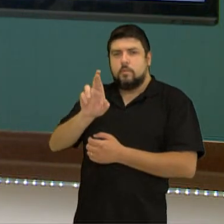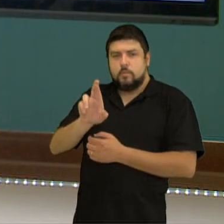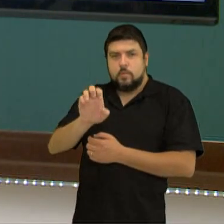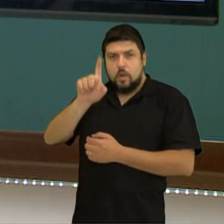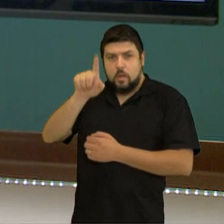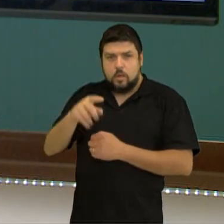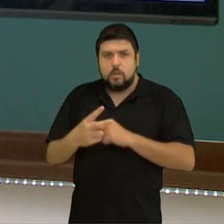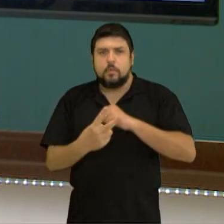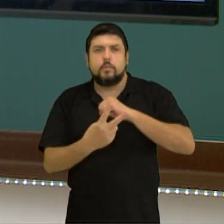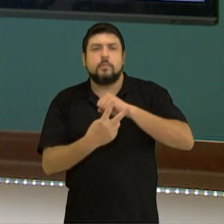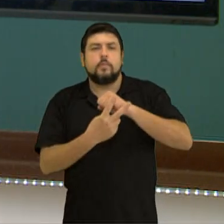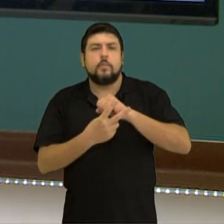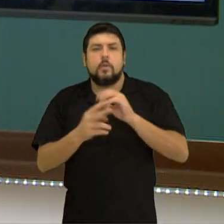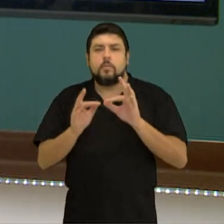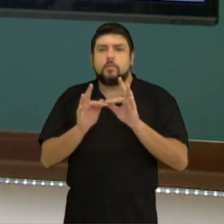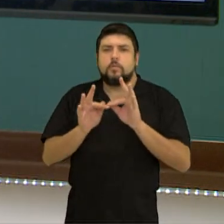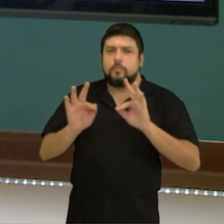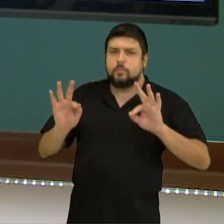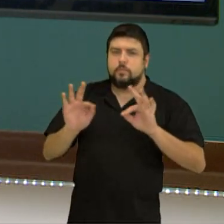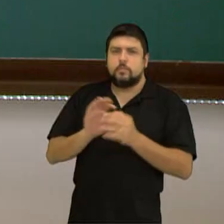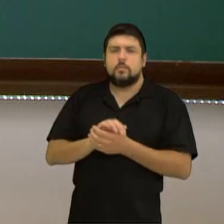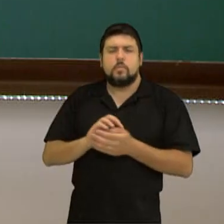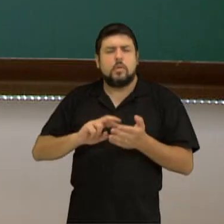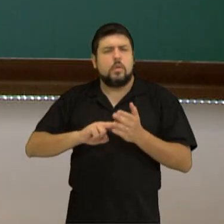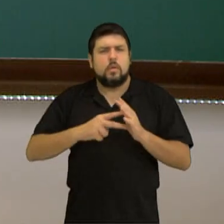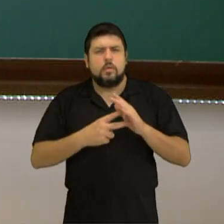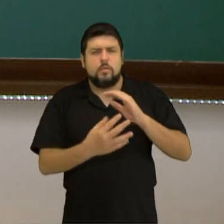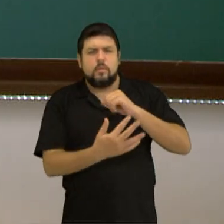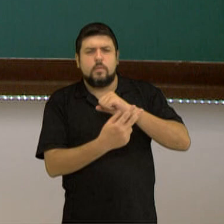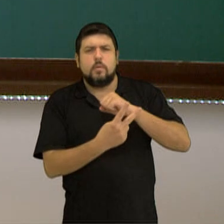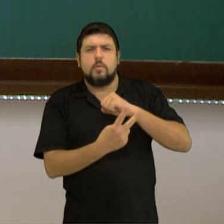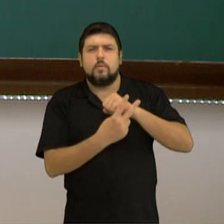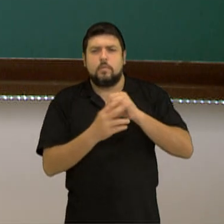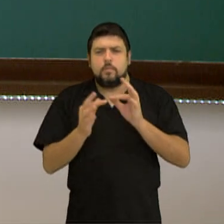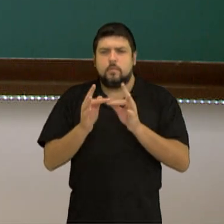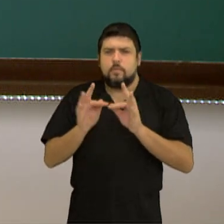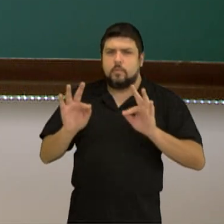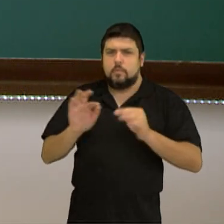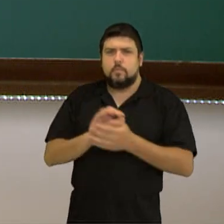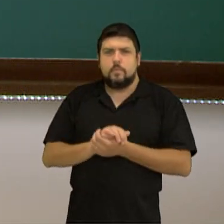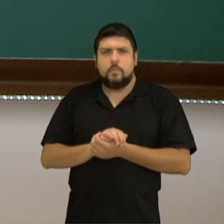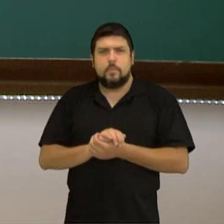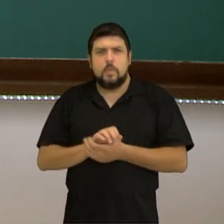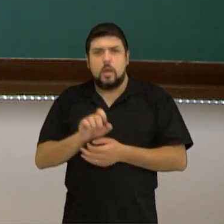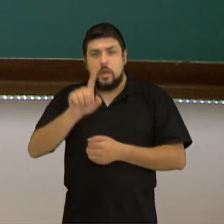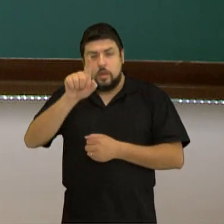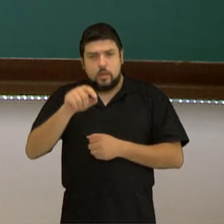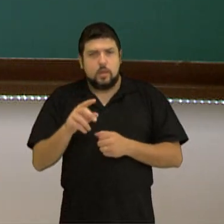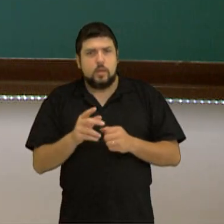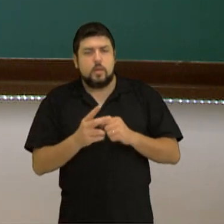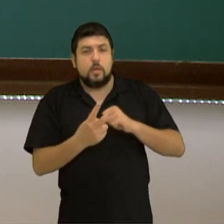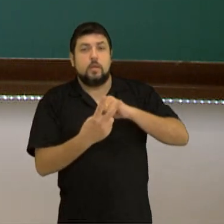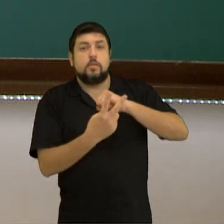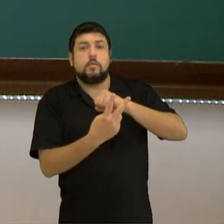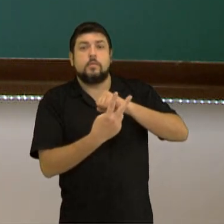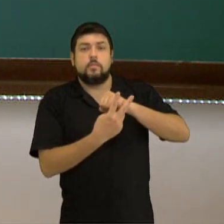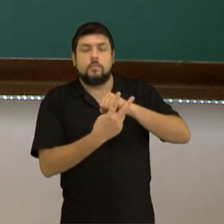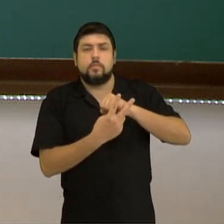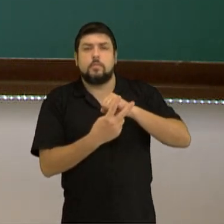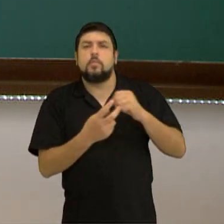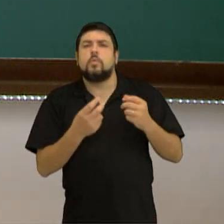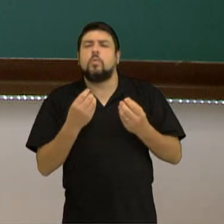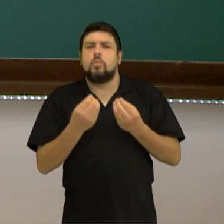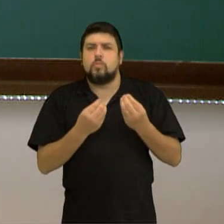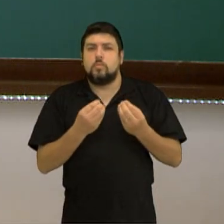verbo frasal. O que são phrasal verbs? Phrasal verbs são palavras, são verbos, tá? Que são compostos sempre